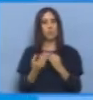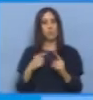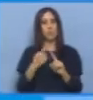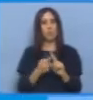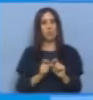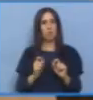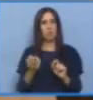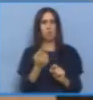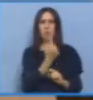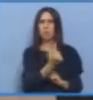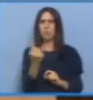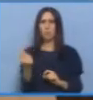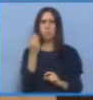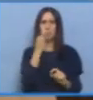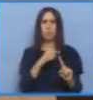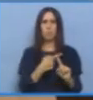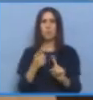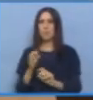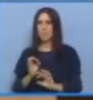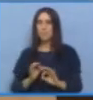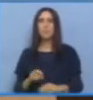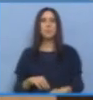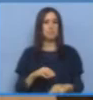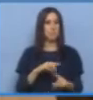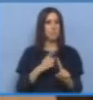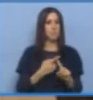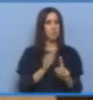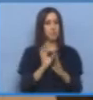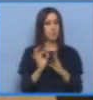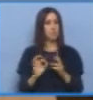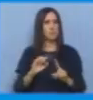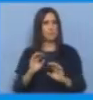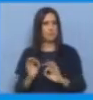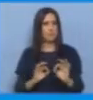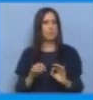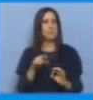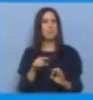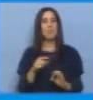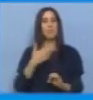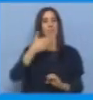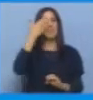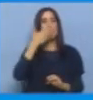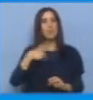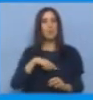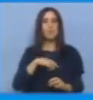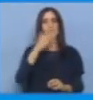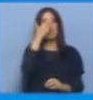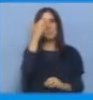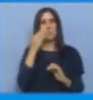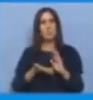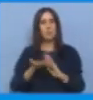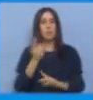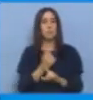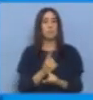ano, cada um deles no seu ano específico, a preparação. E naqueles dias em que nós estamos com mais dificuldades,